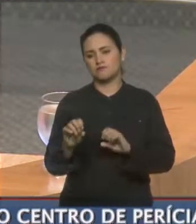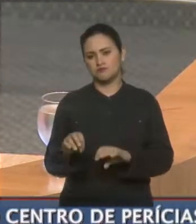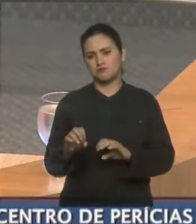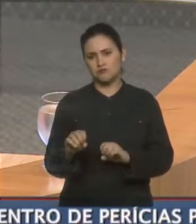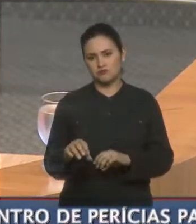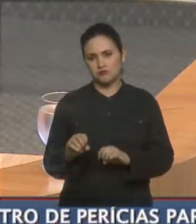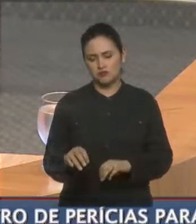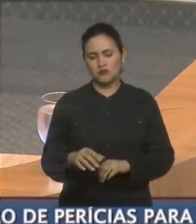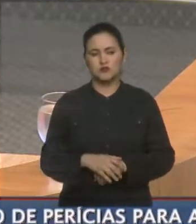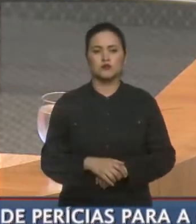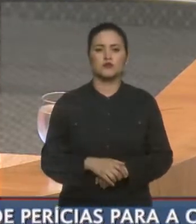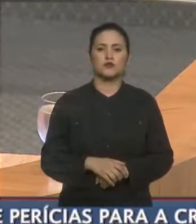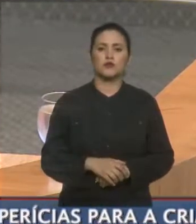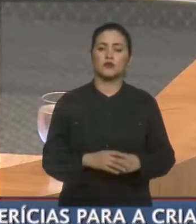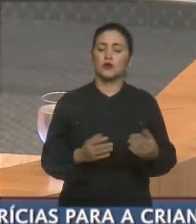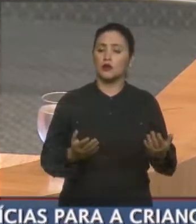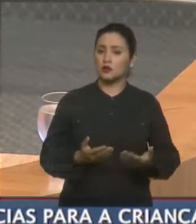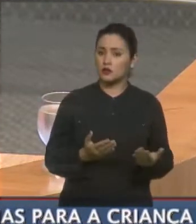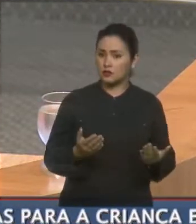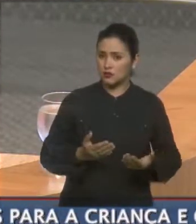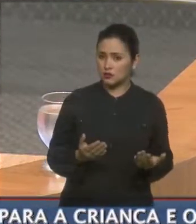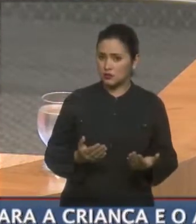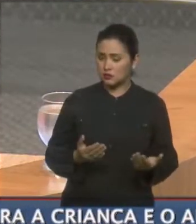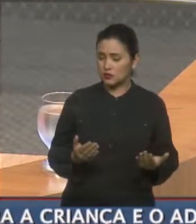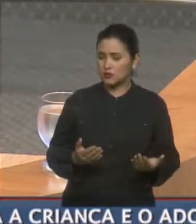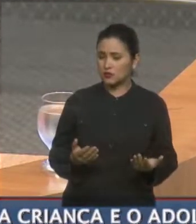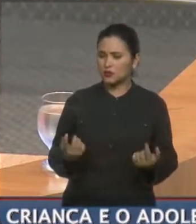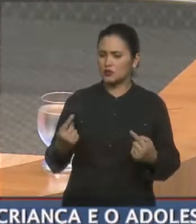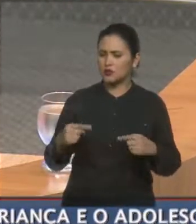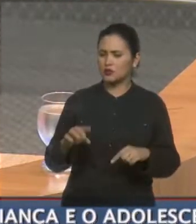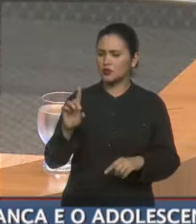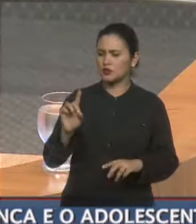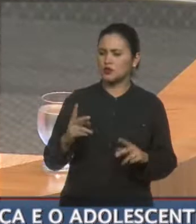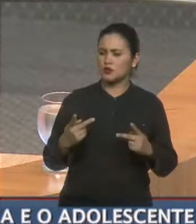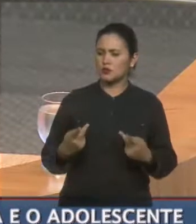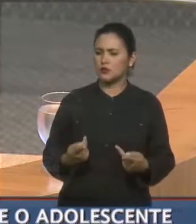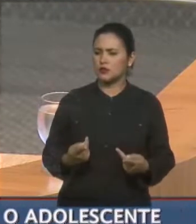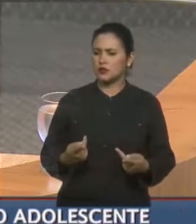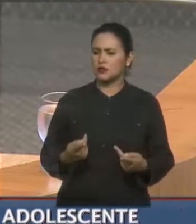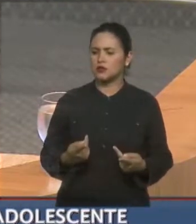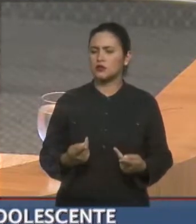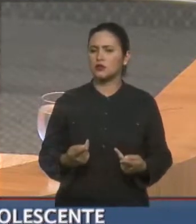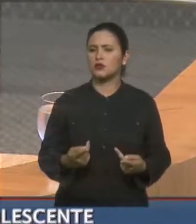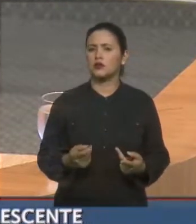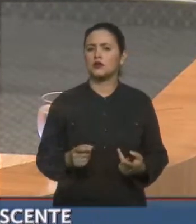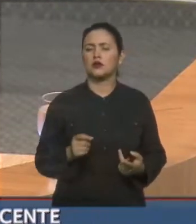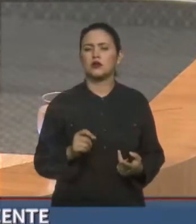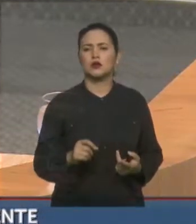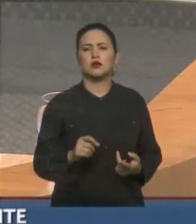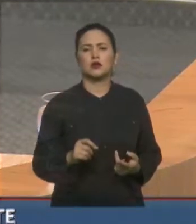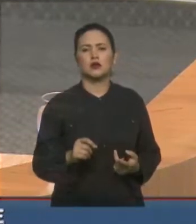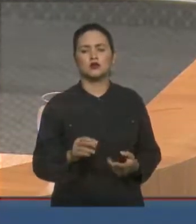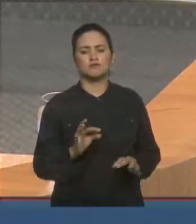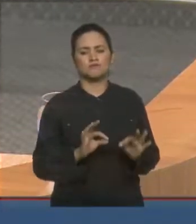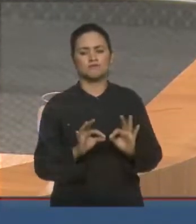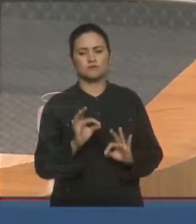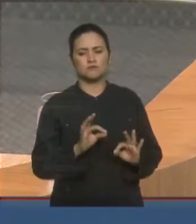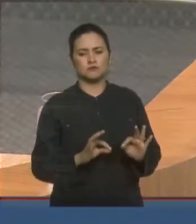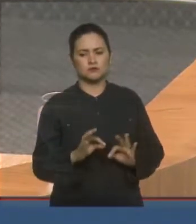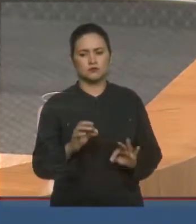época de ataque aos direitos humanos é a tentativa, cada vez maior, de setores organizados da sociedade